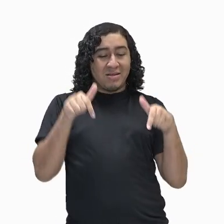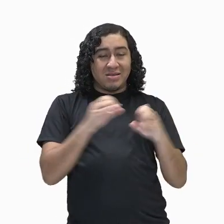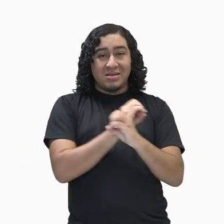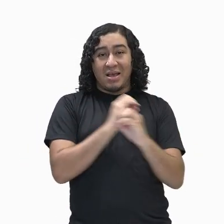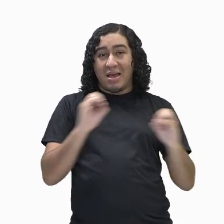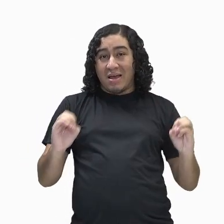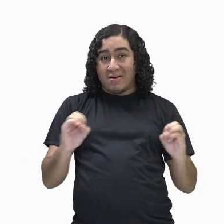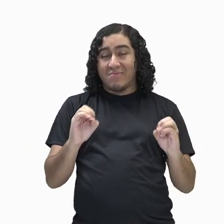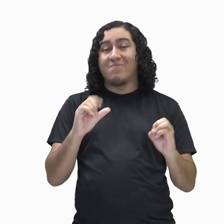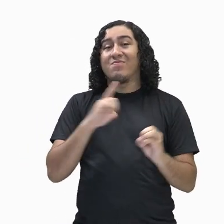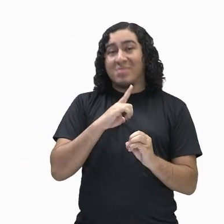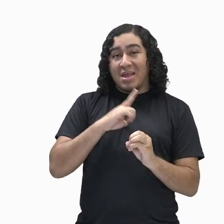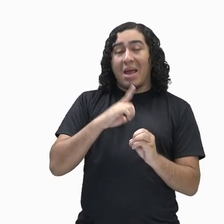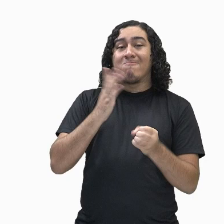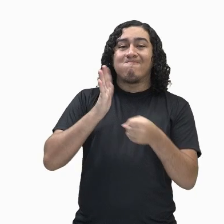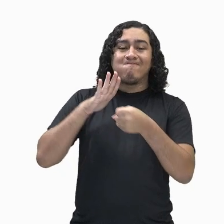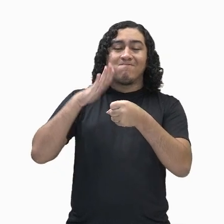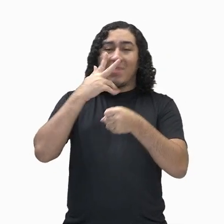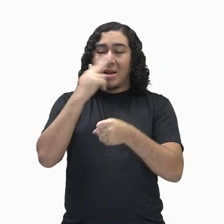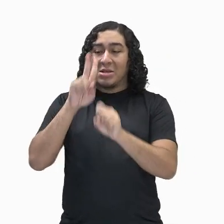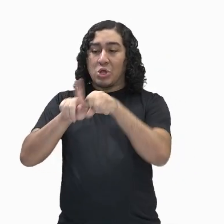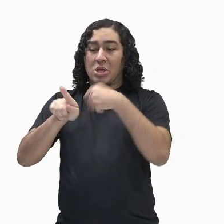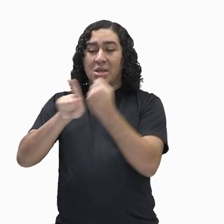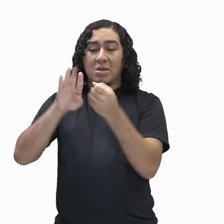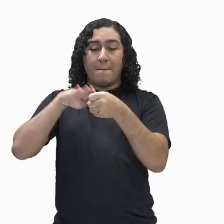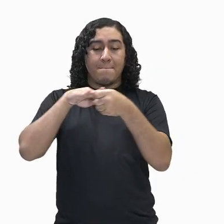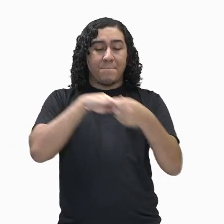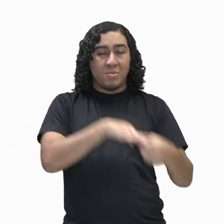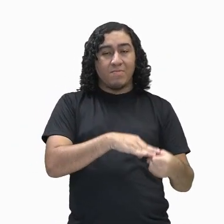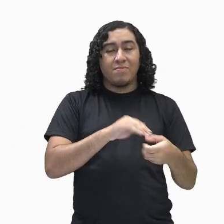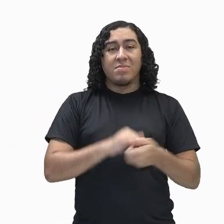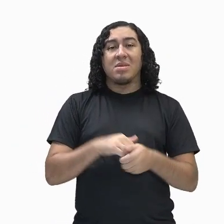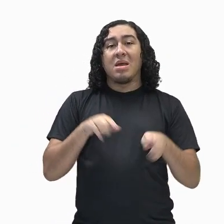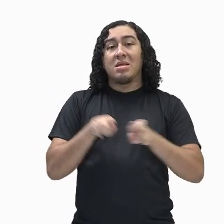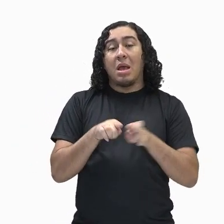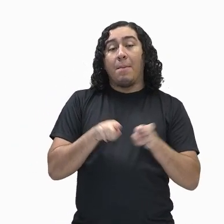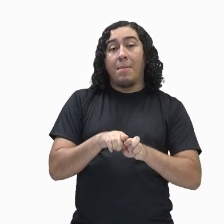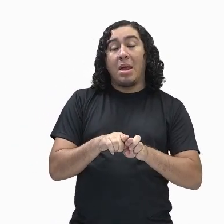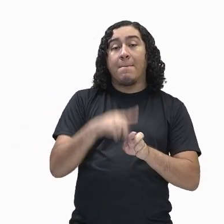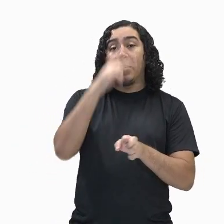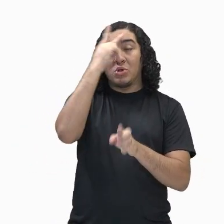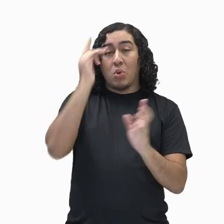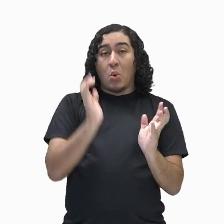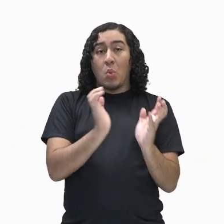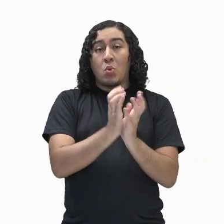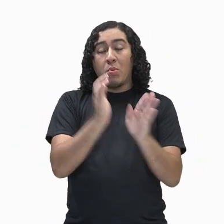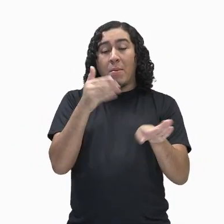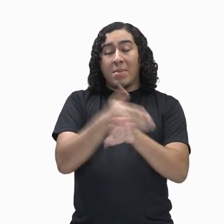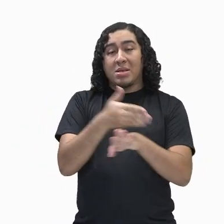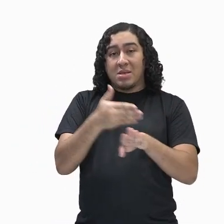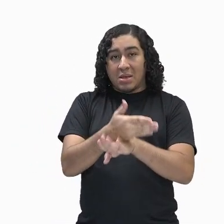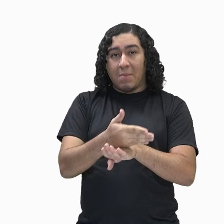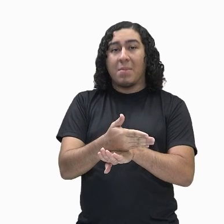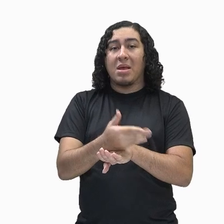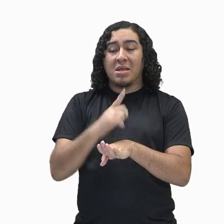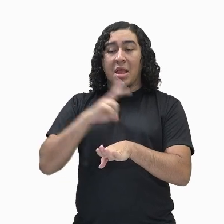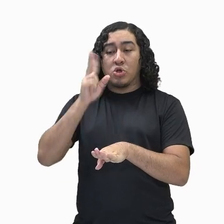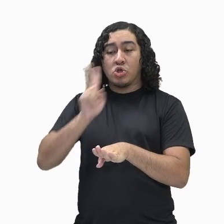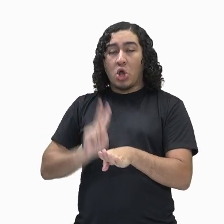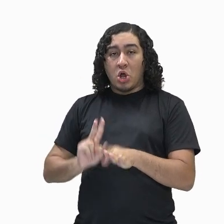mais vulneráveis. Integrantes de minorias historicamente negligenciadas também,